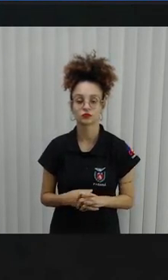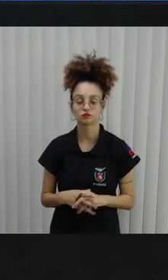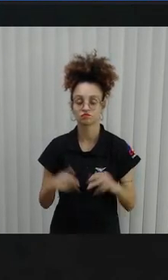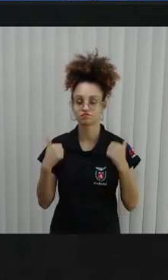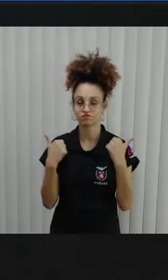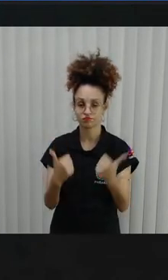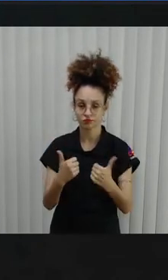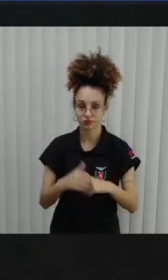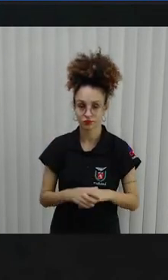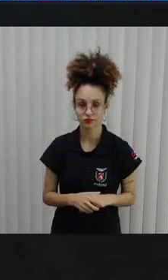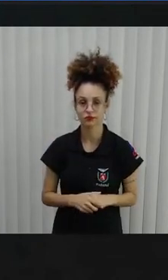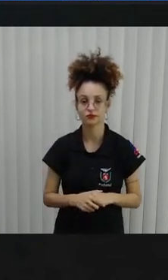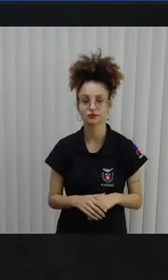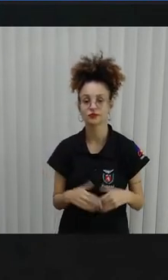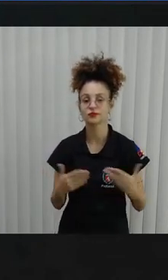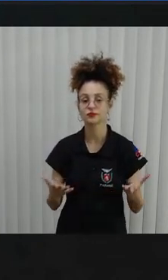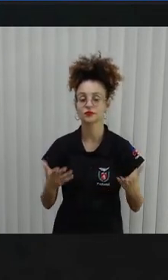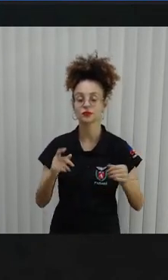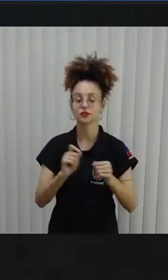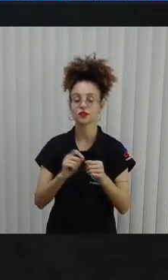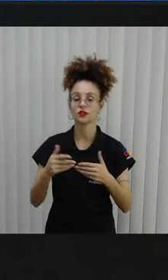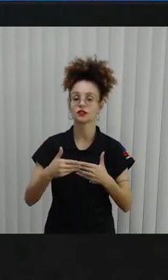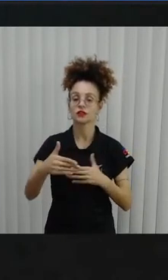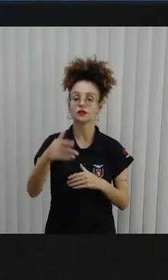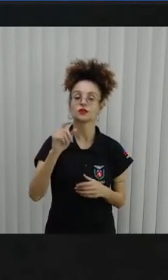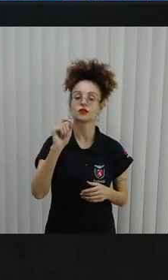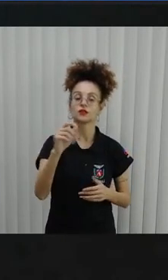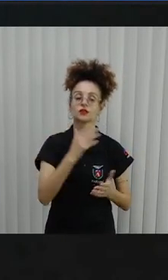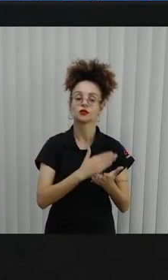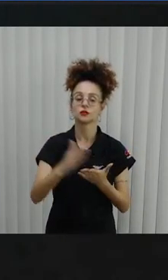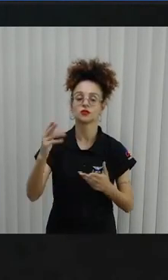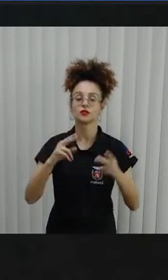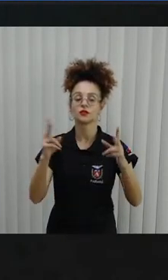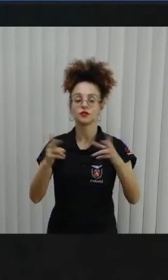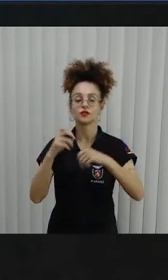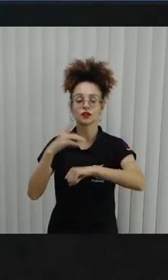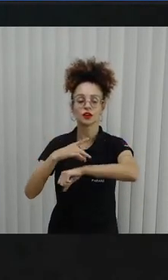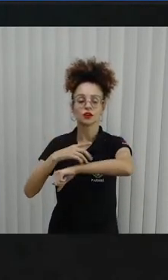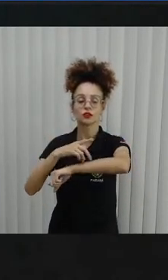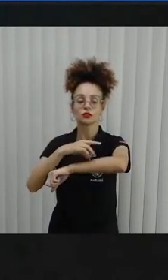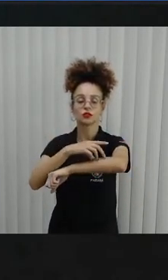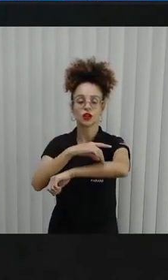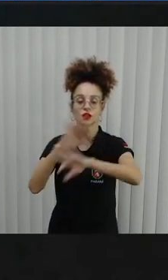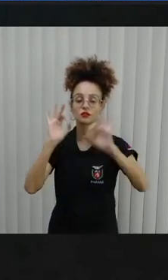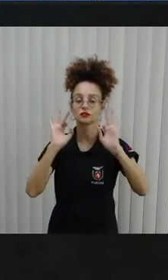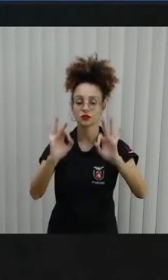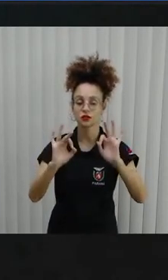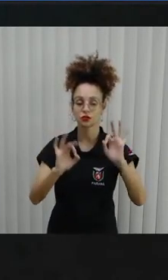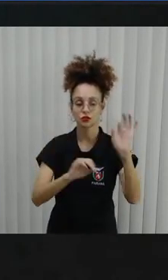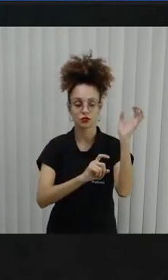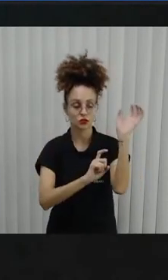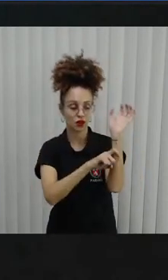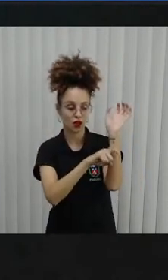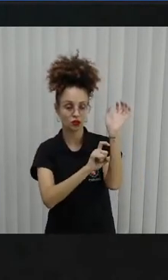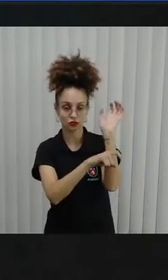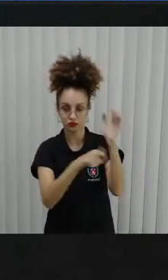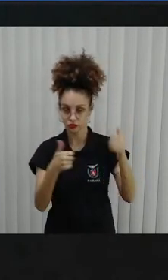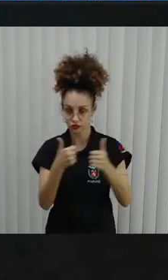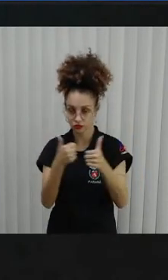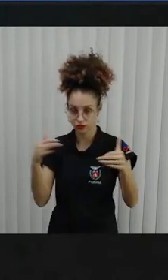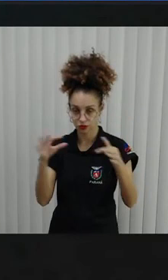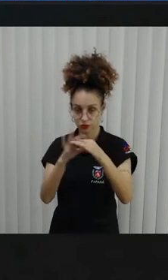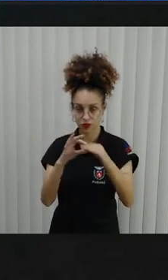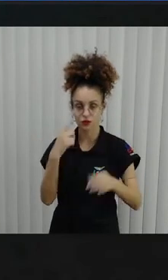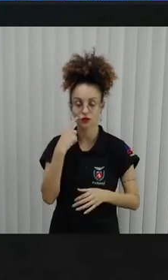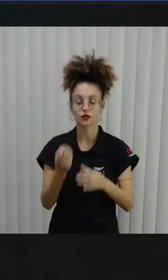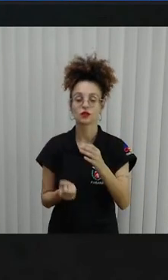Beleza. Então, o que eu vou fazer? Desde o começo, eu quero verificar se o Dino está colidindo com o cacto, tá? Então, eu vou criar aqui em